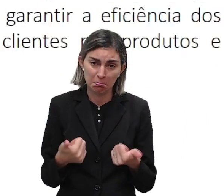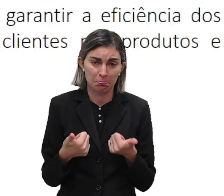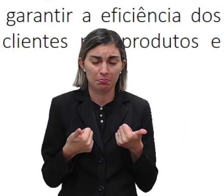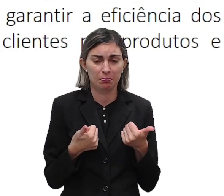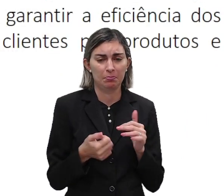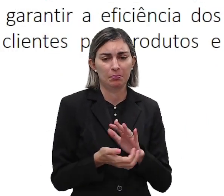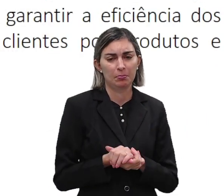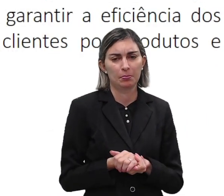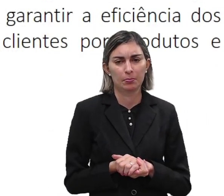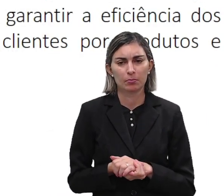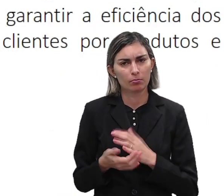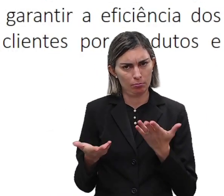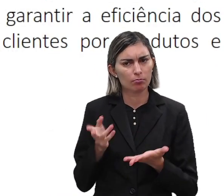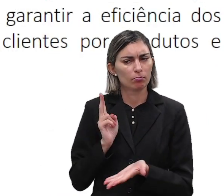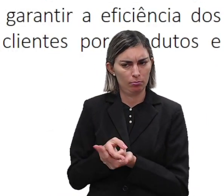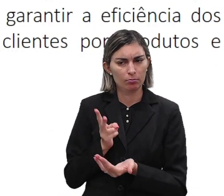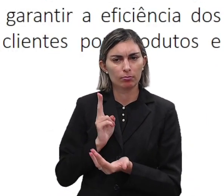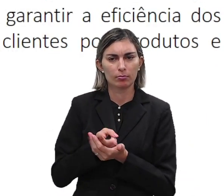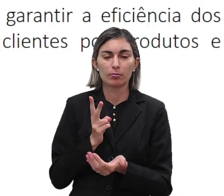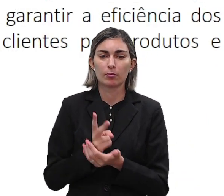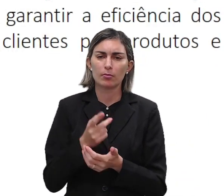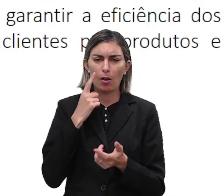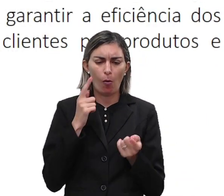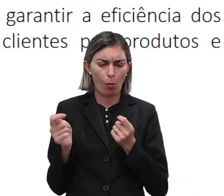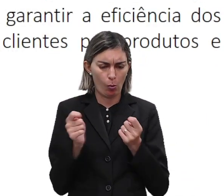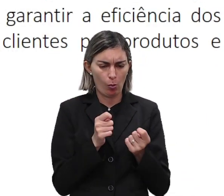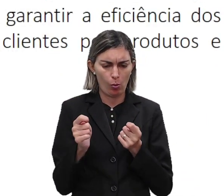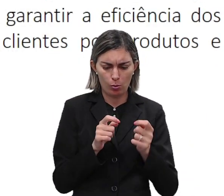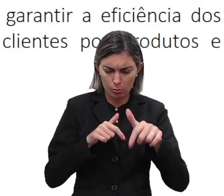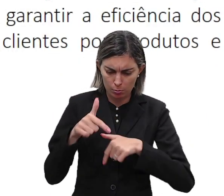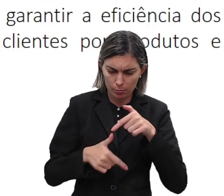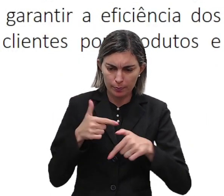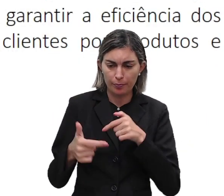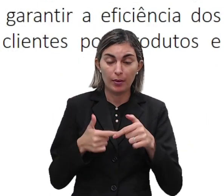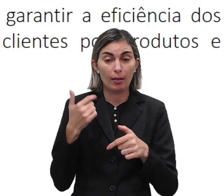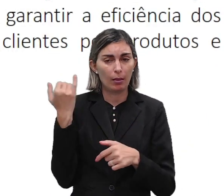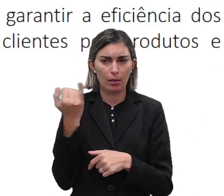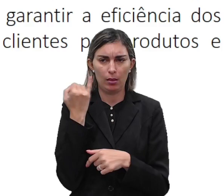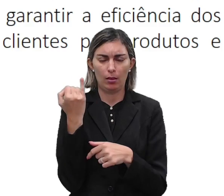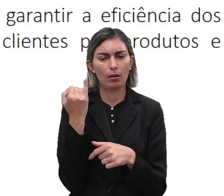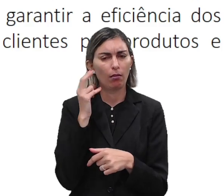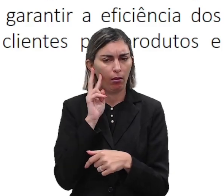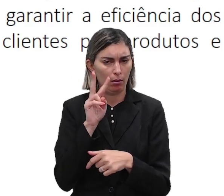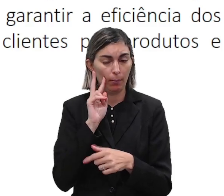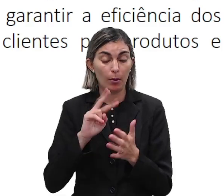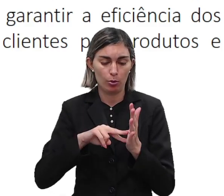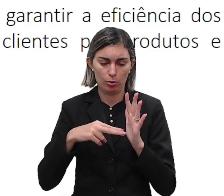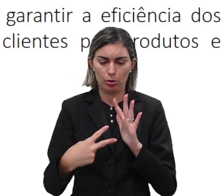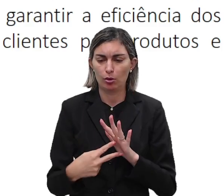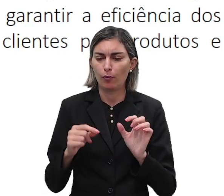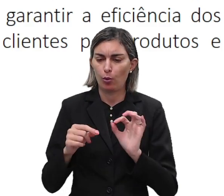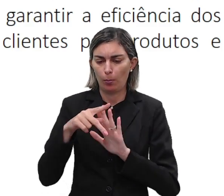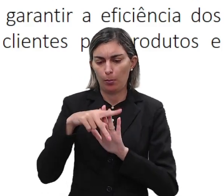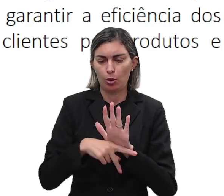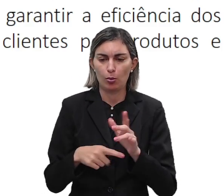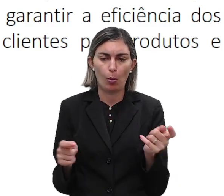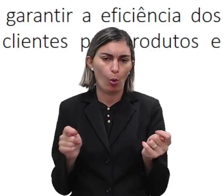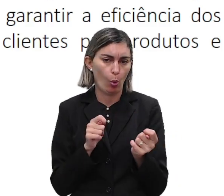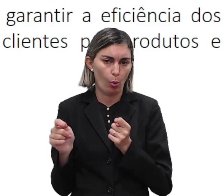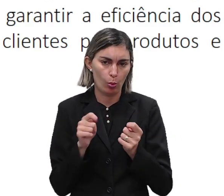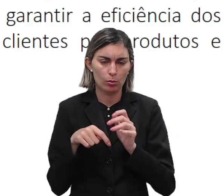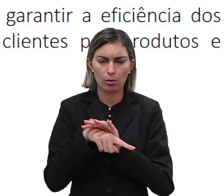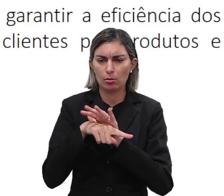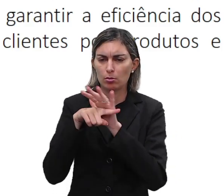Ainda acompanhamento e controle da produção. É importante a gente lembrar O que significa planejamento e controle e